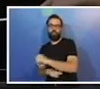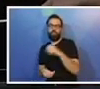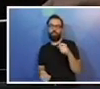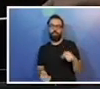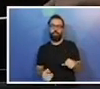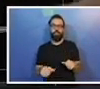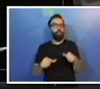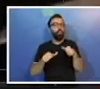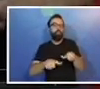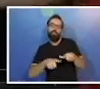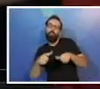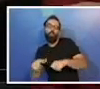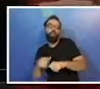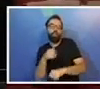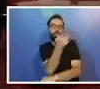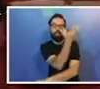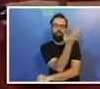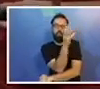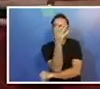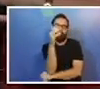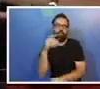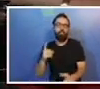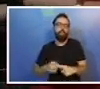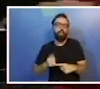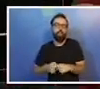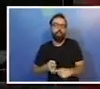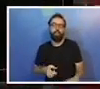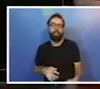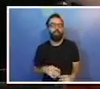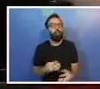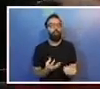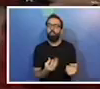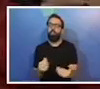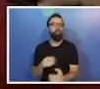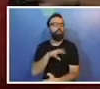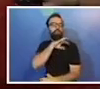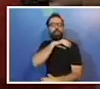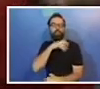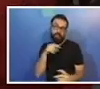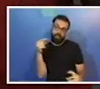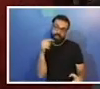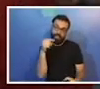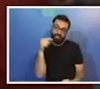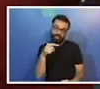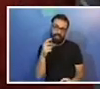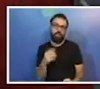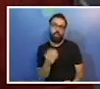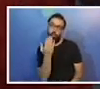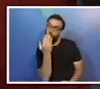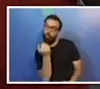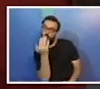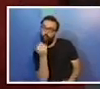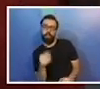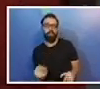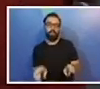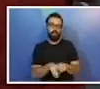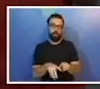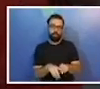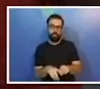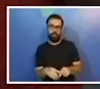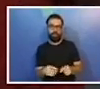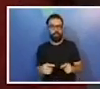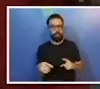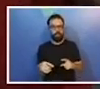animais desse ecossistema se alimentam e se reproduzem nessa região, tá? Então, ali é